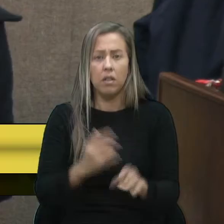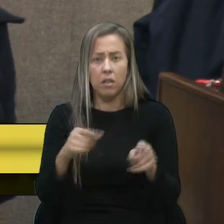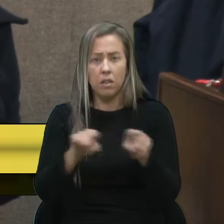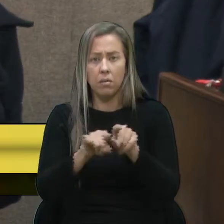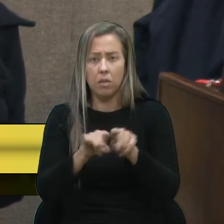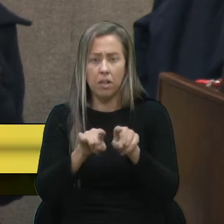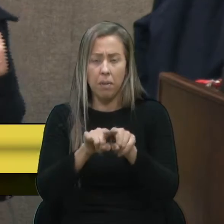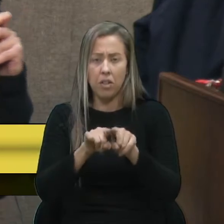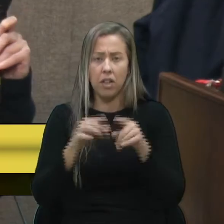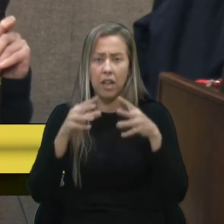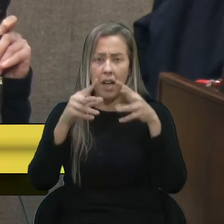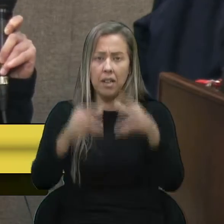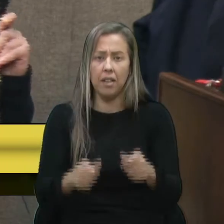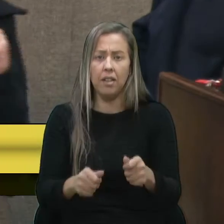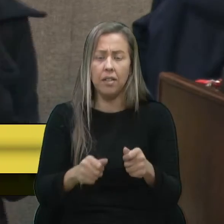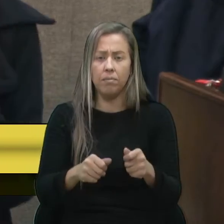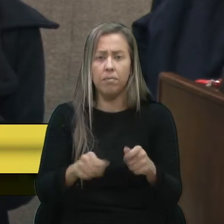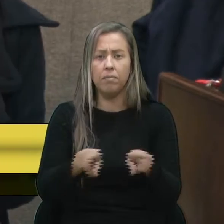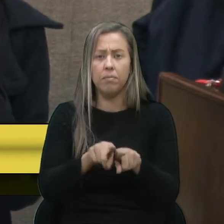de existir